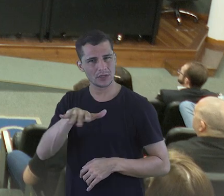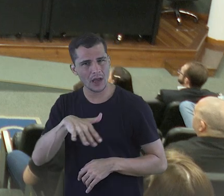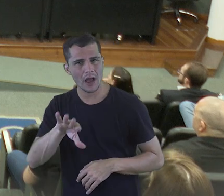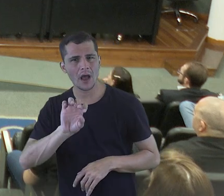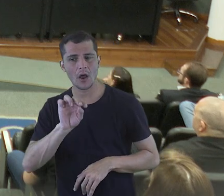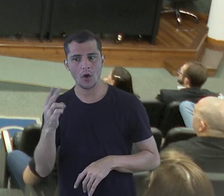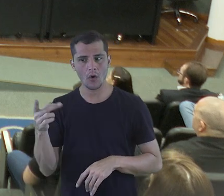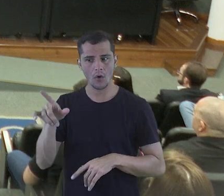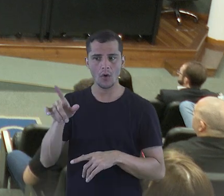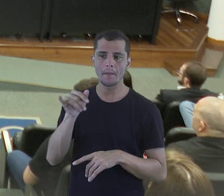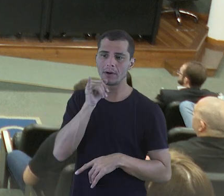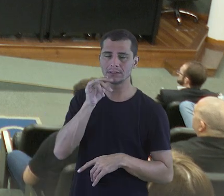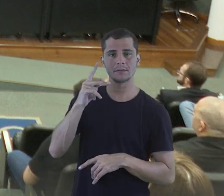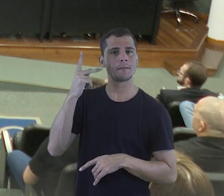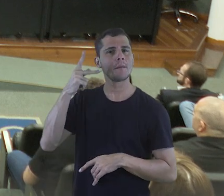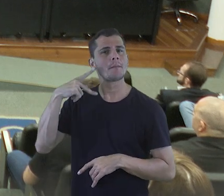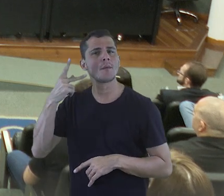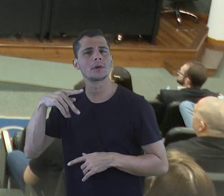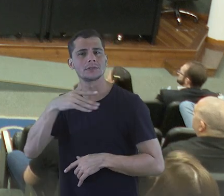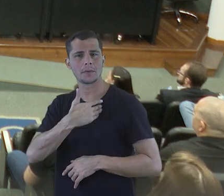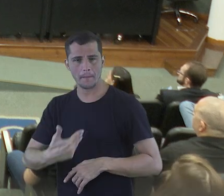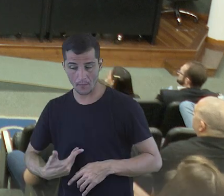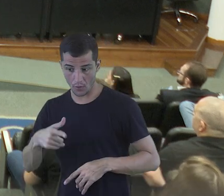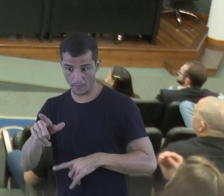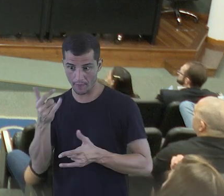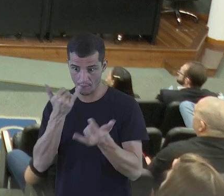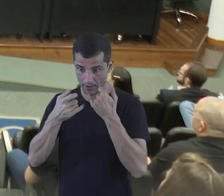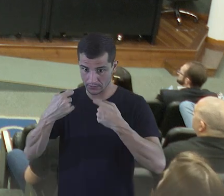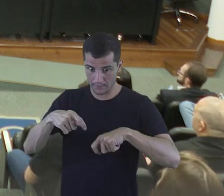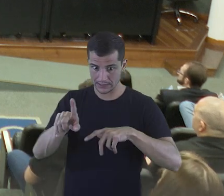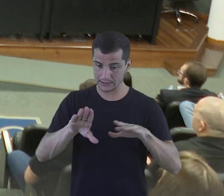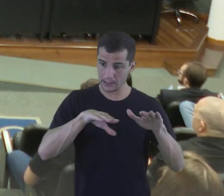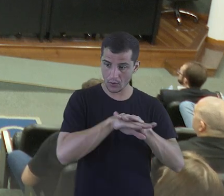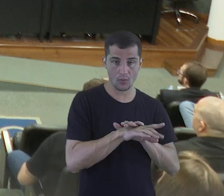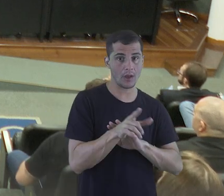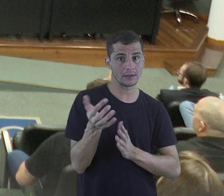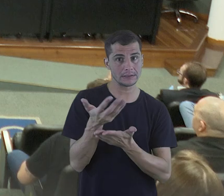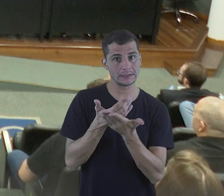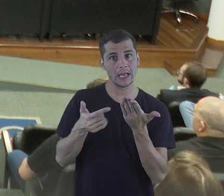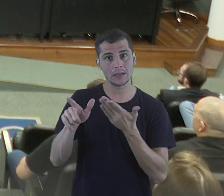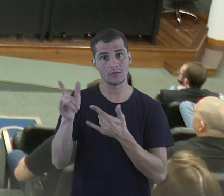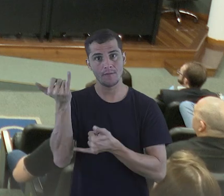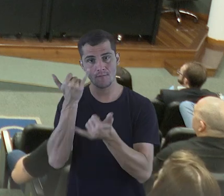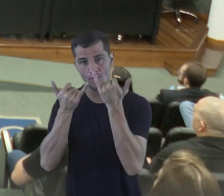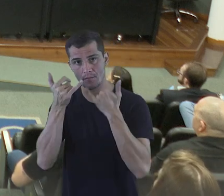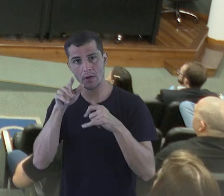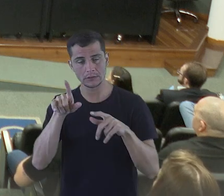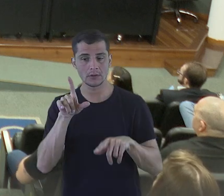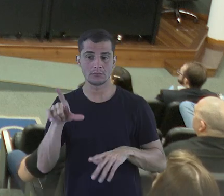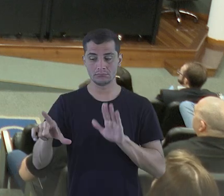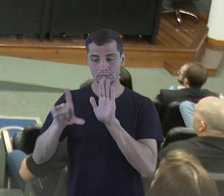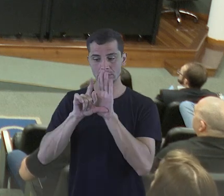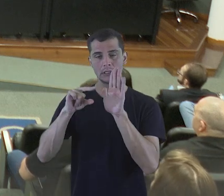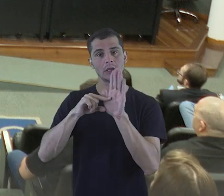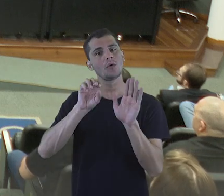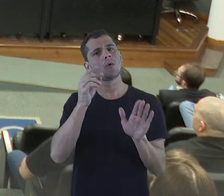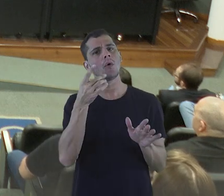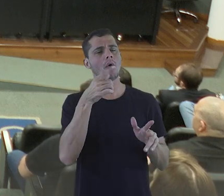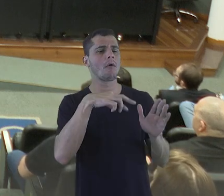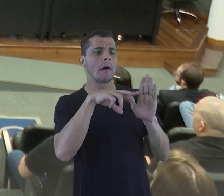de política pública etc eu tenho ali uma determinação legal ou ainda uma determinação regulatória né